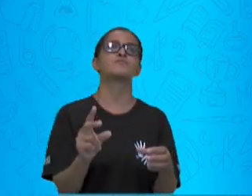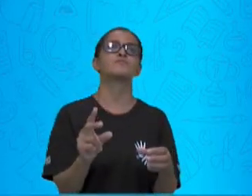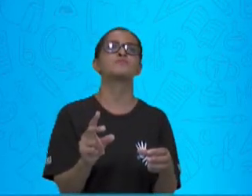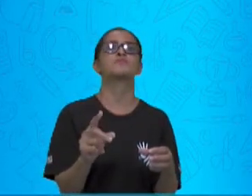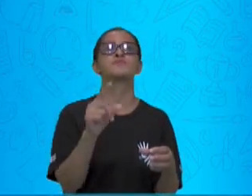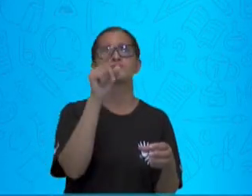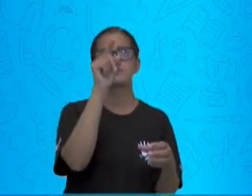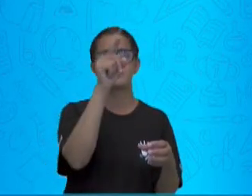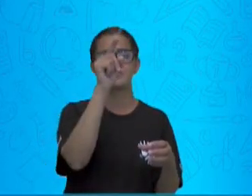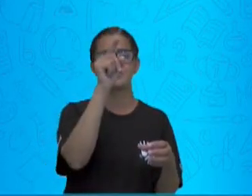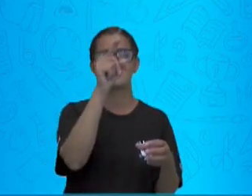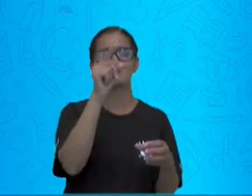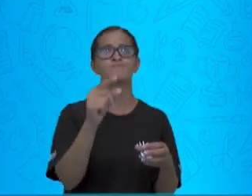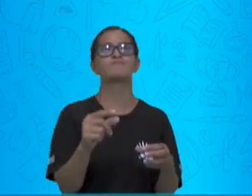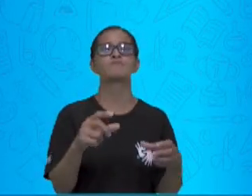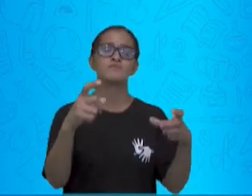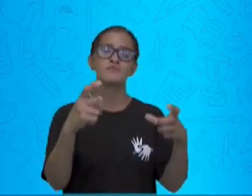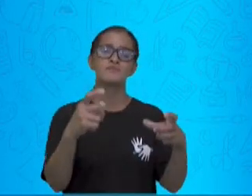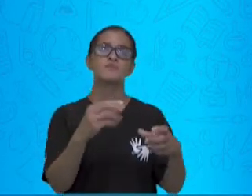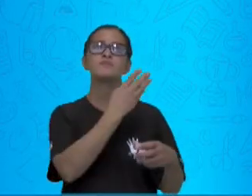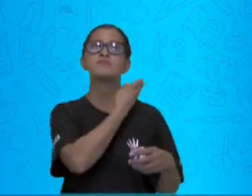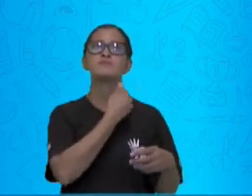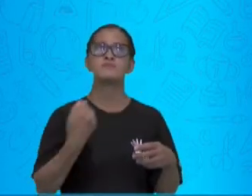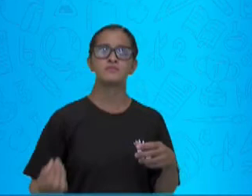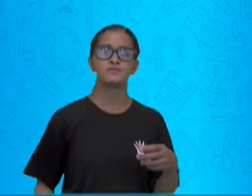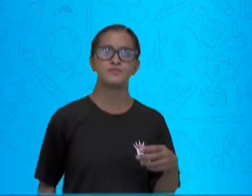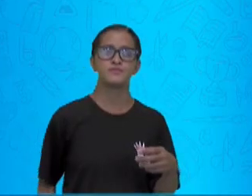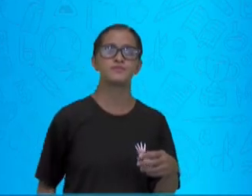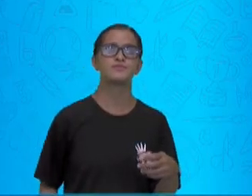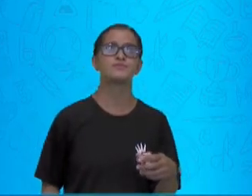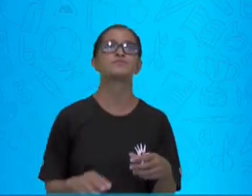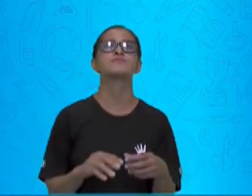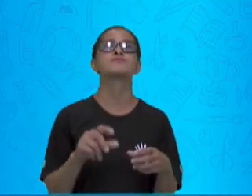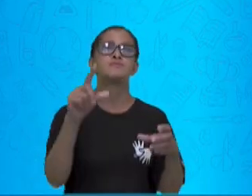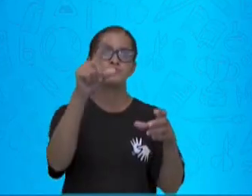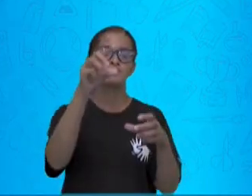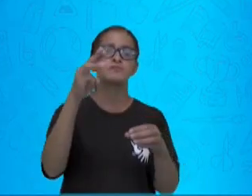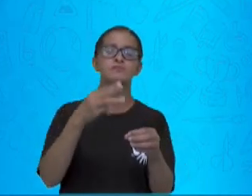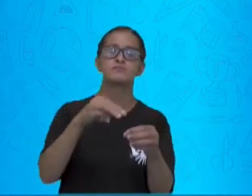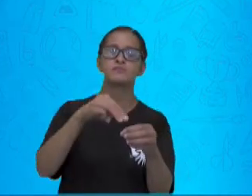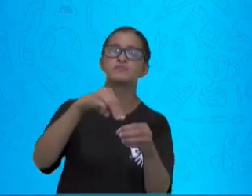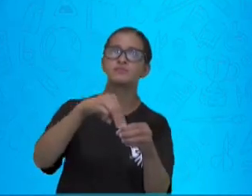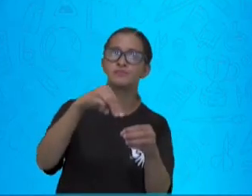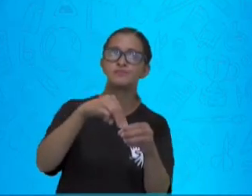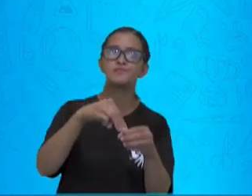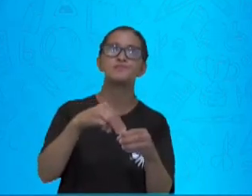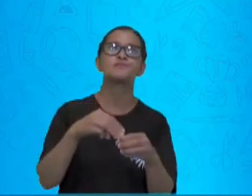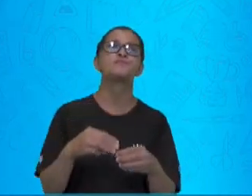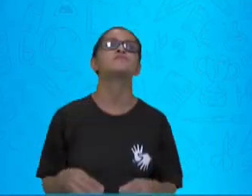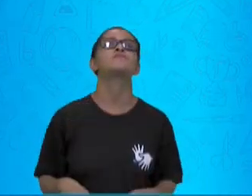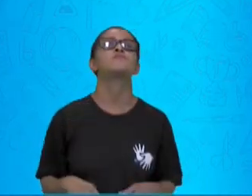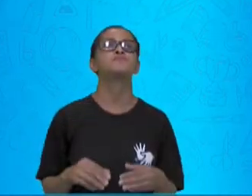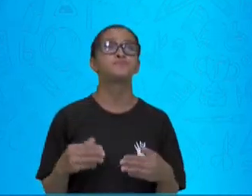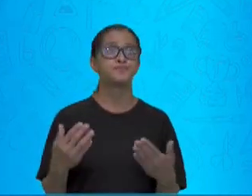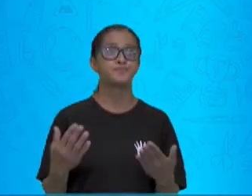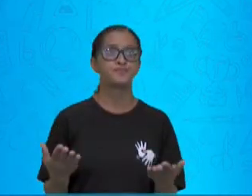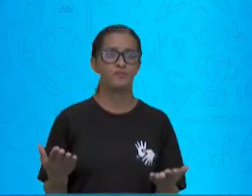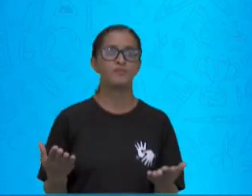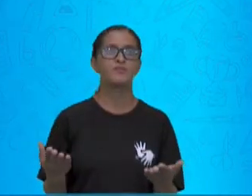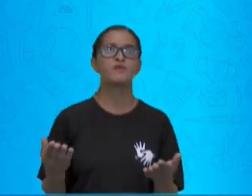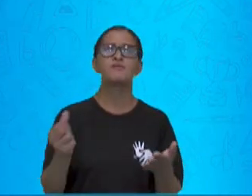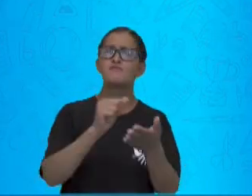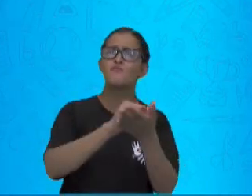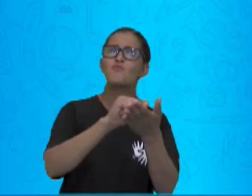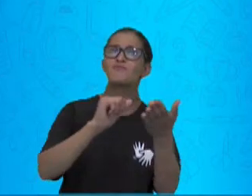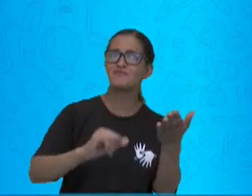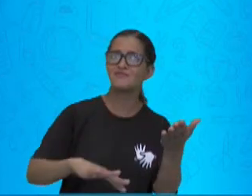governo federal, aqui do estado e aqui dos municípios, tá bom? E agora a gente vai partir para algumas atividades que